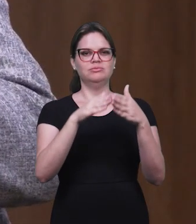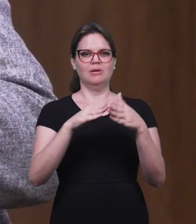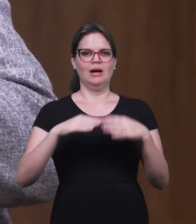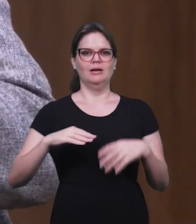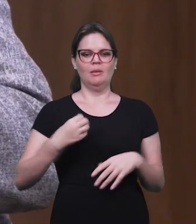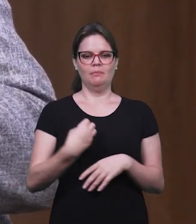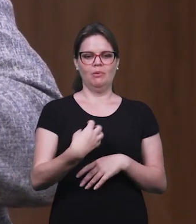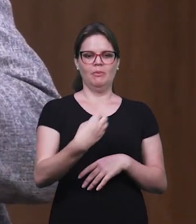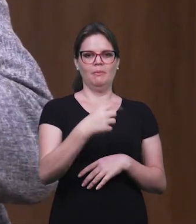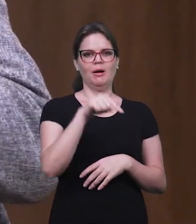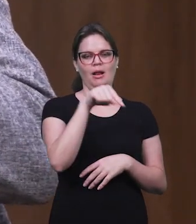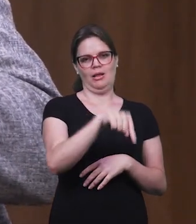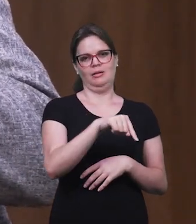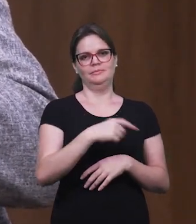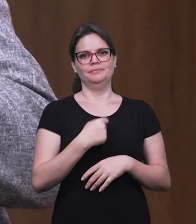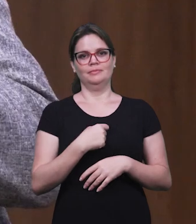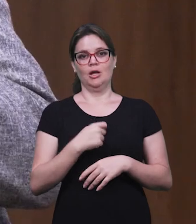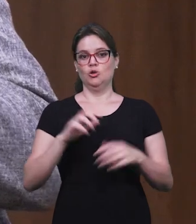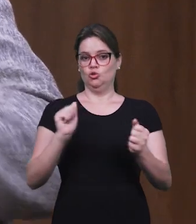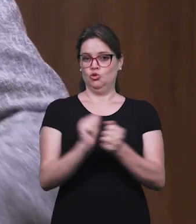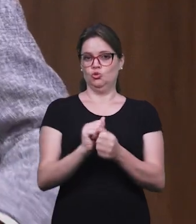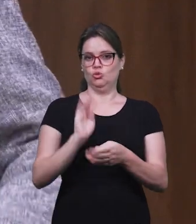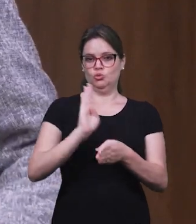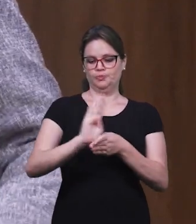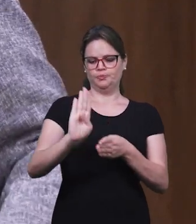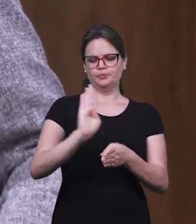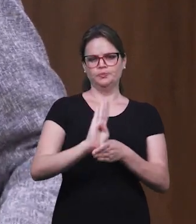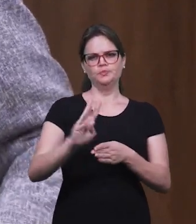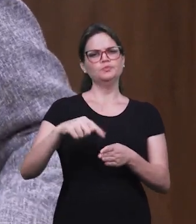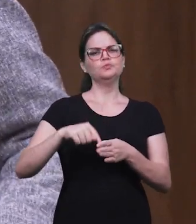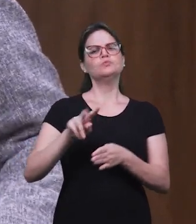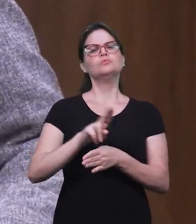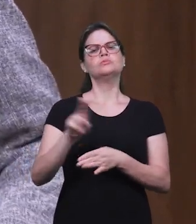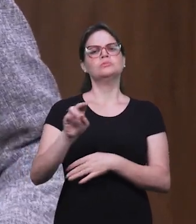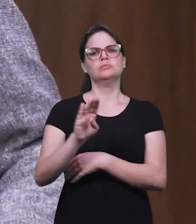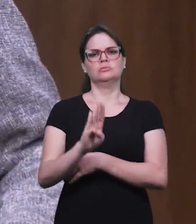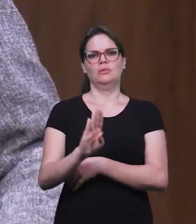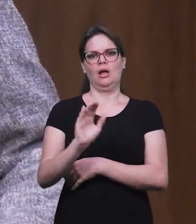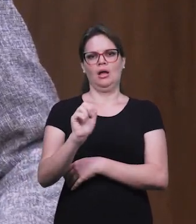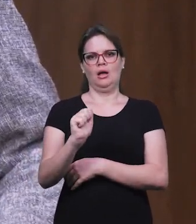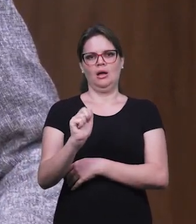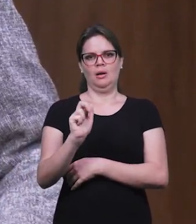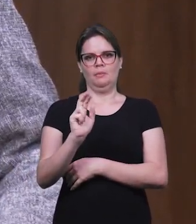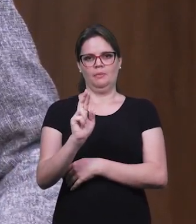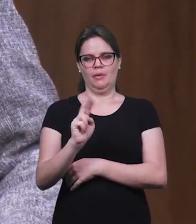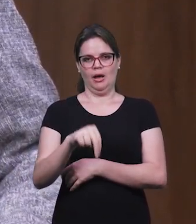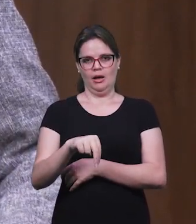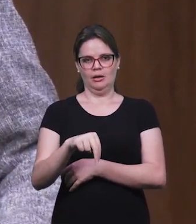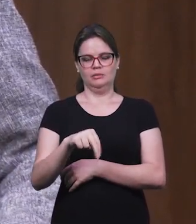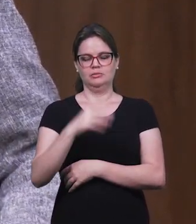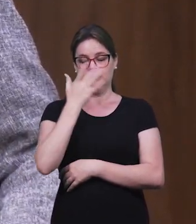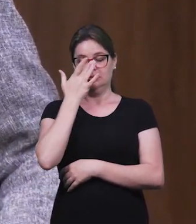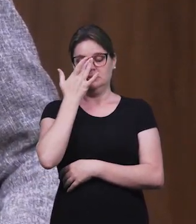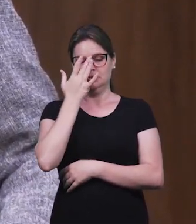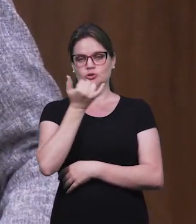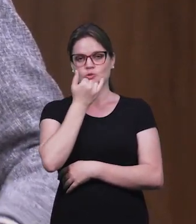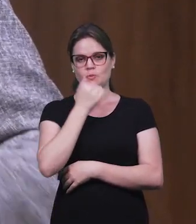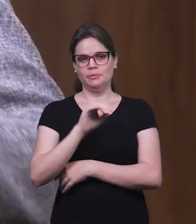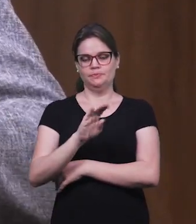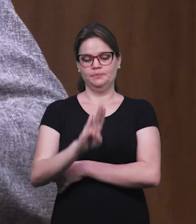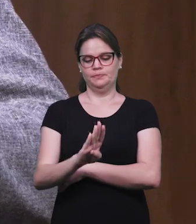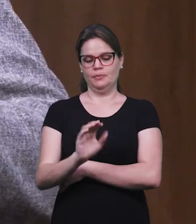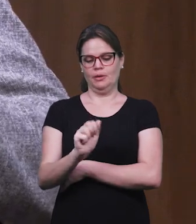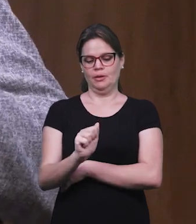Marcos deixou aquele grupo de irmãos que estavam evangelizando e ele não entrou no